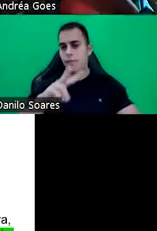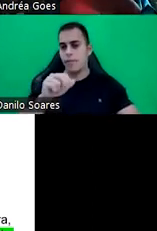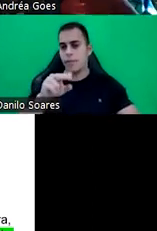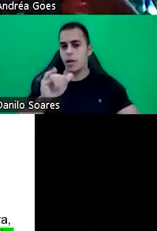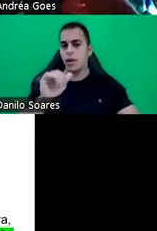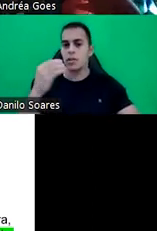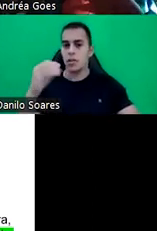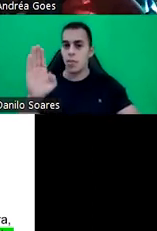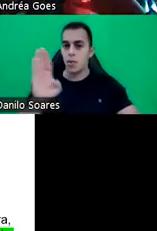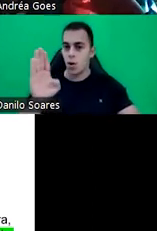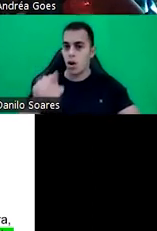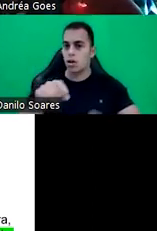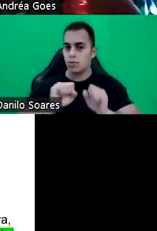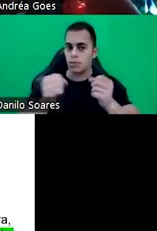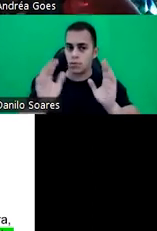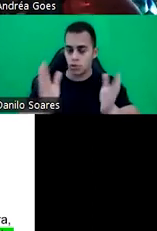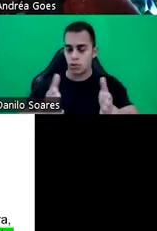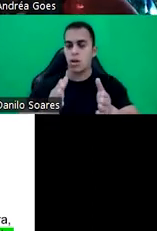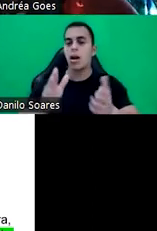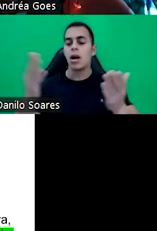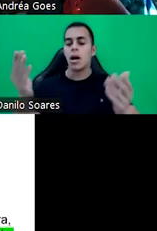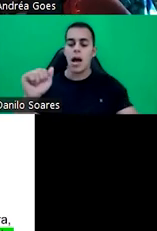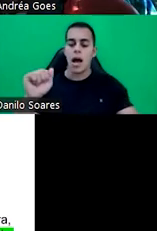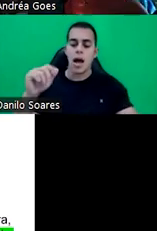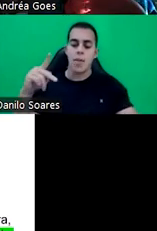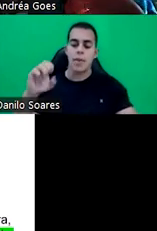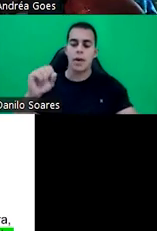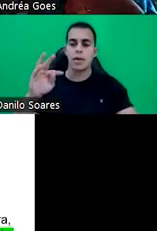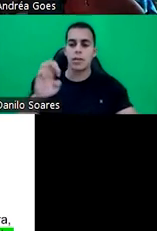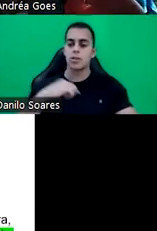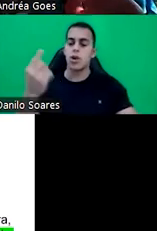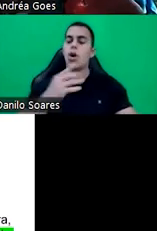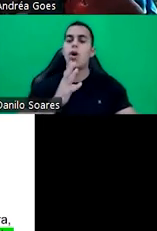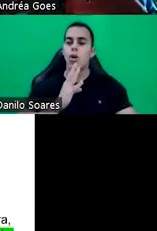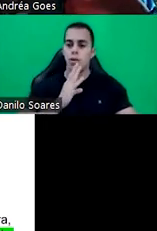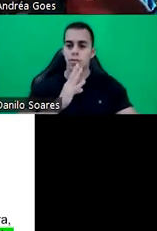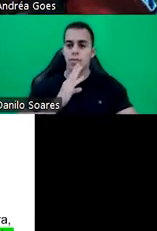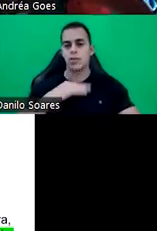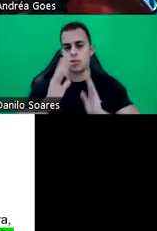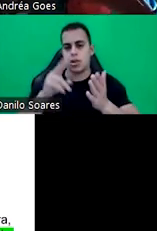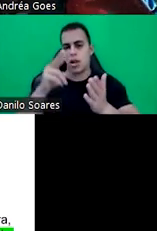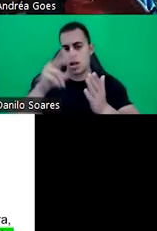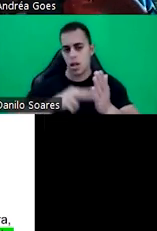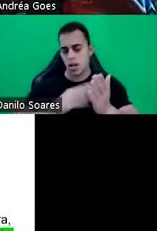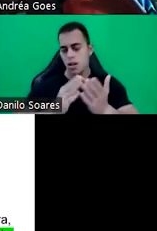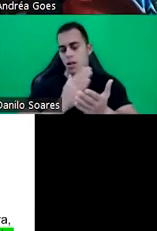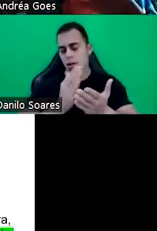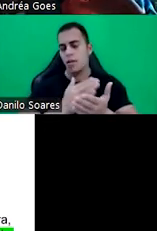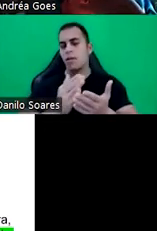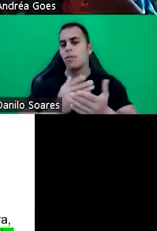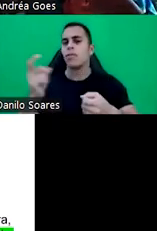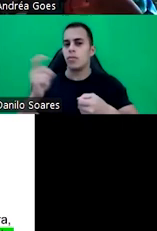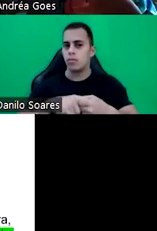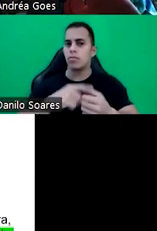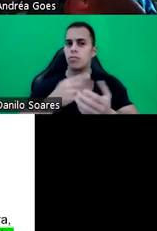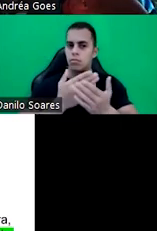E a gente destaca dessa obra, bom, A Peste todo mundo conhece, a gente começou, eu resgatei esse livro, eu já tinha lido ele, ele